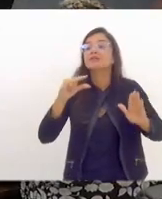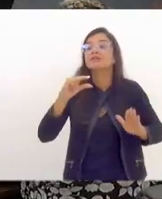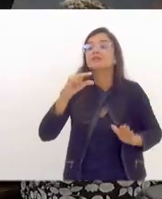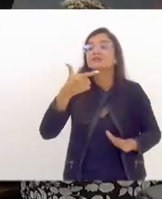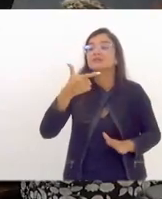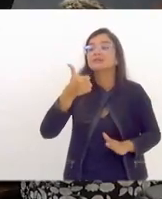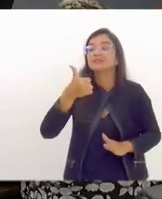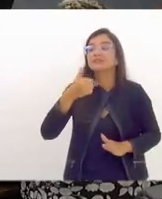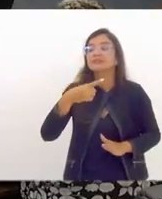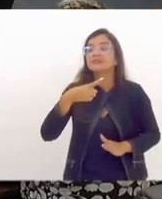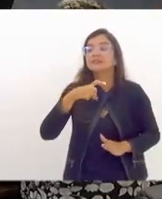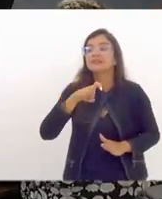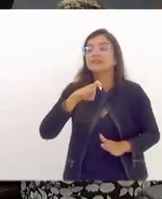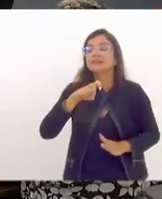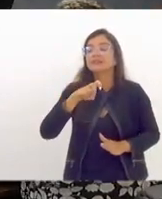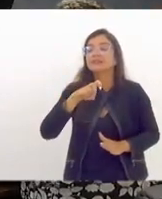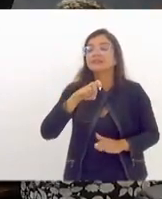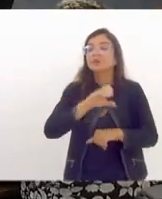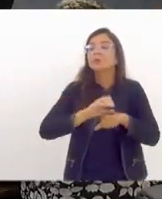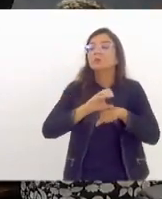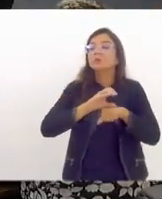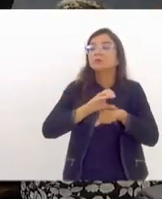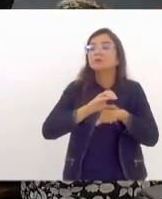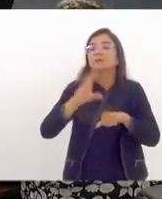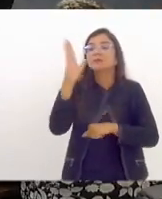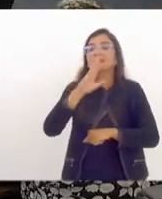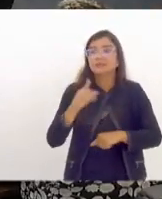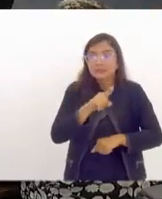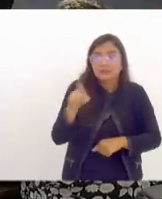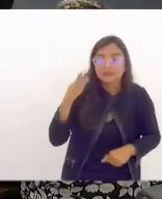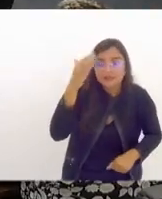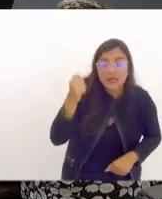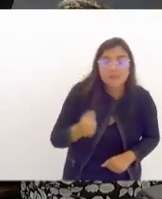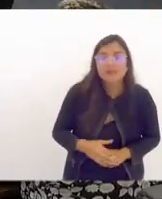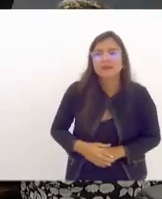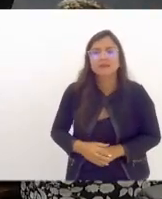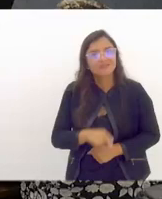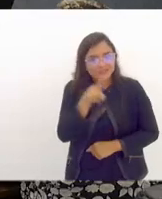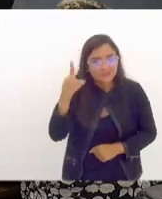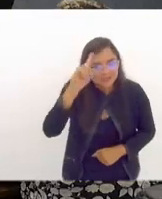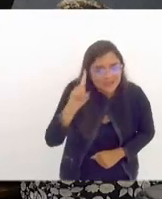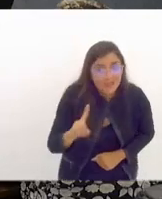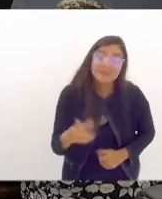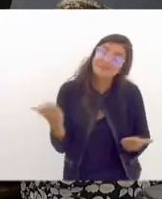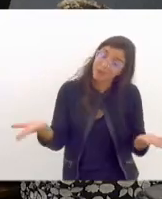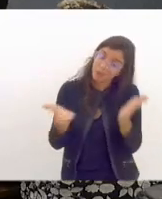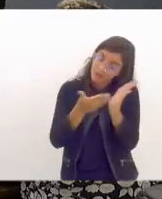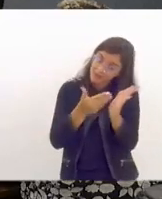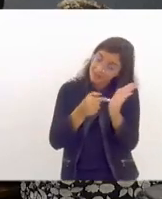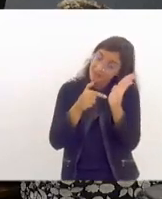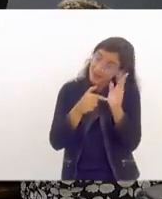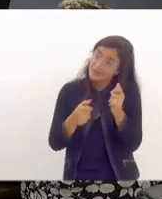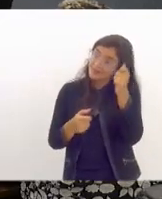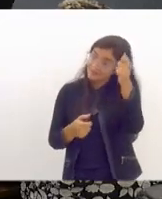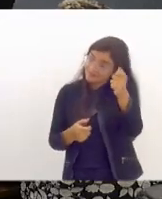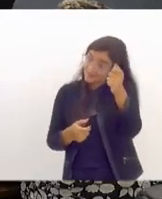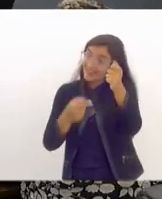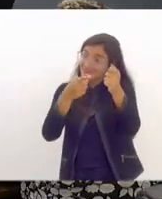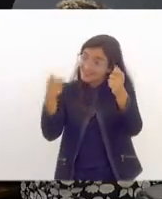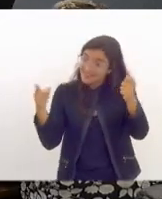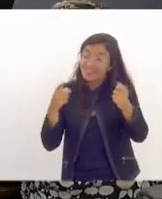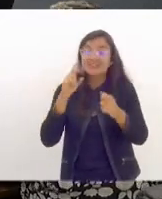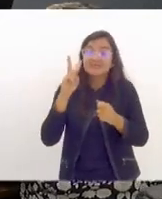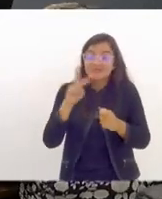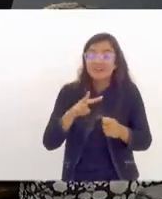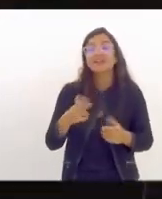Brasileira quem sabe quem sabe o que é o 215 se não sabe a cartilha tá aí para fortalecer a cartilha tá para fortalecer